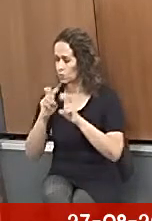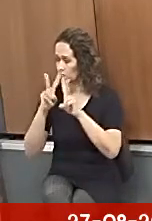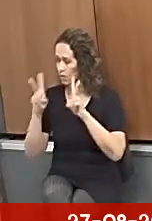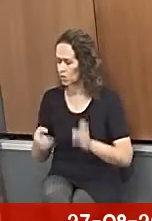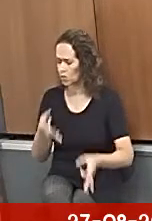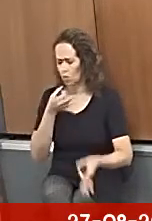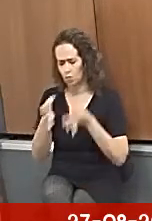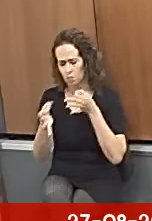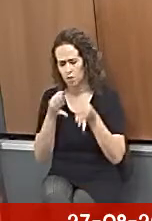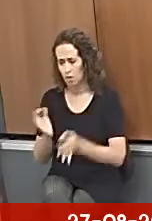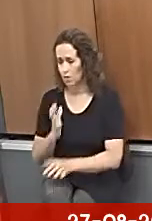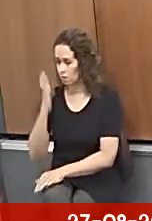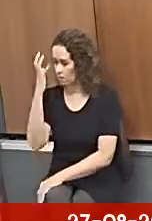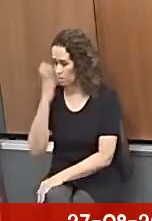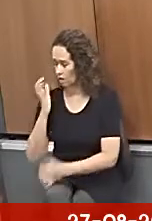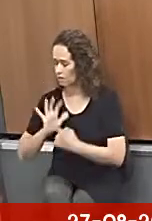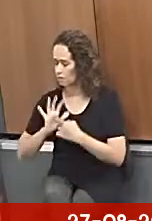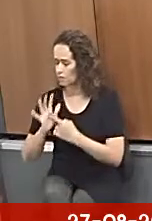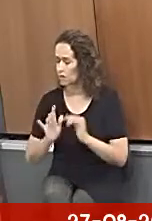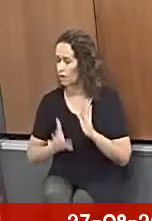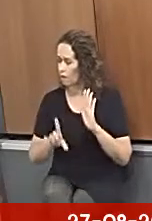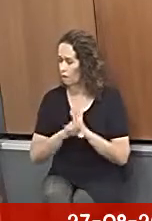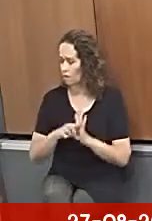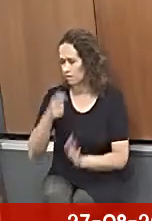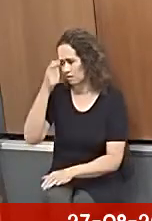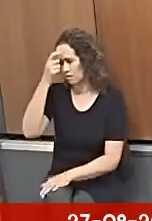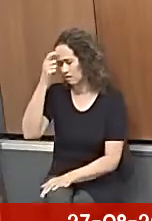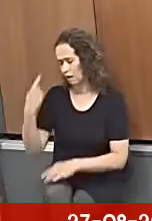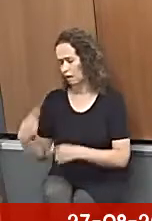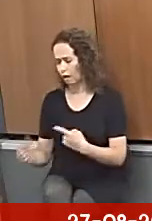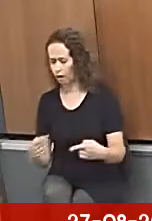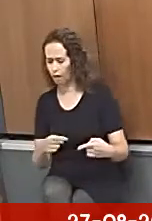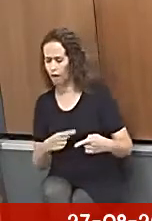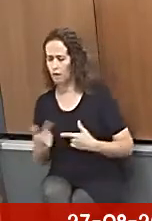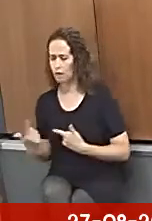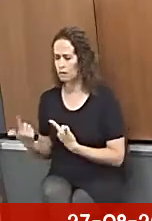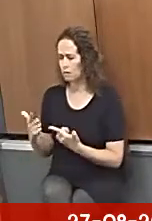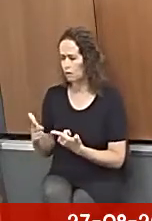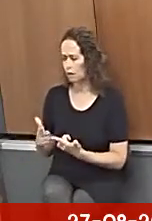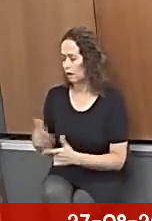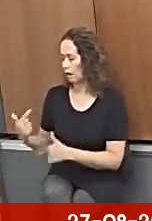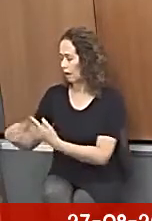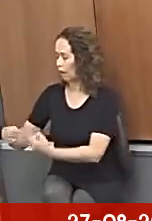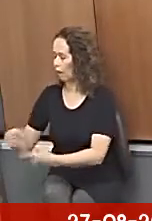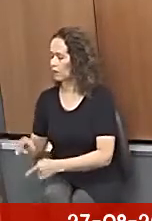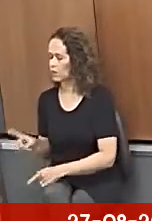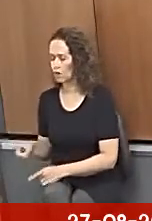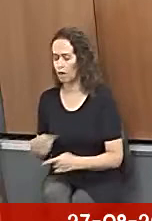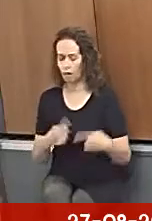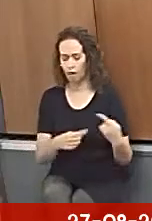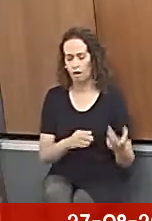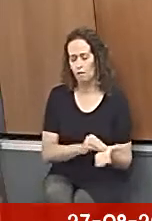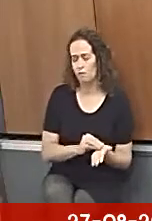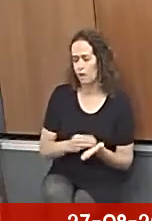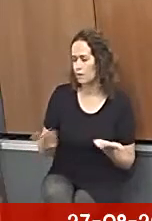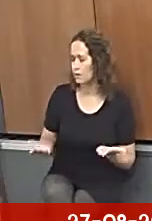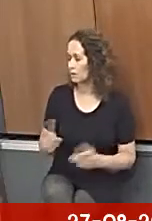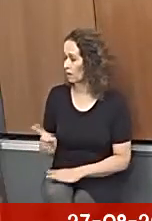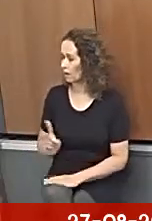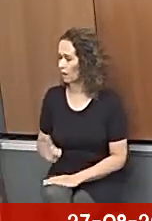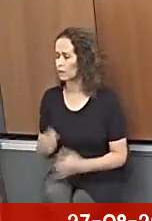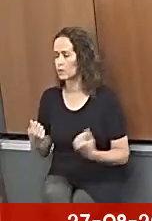de forma que a gente consiga mostrar lá e conscientiza que não tenha discurso só de um lado de outro seja cancelado por duas instituições